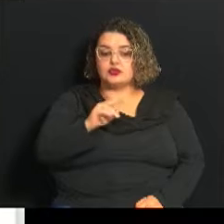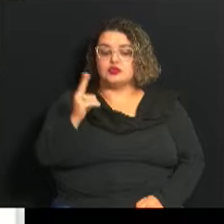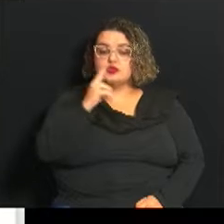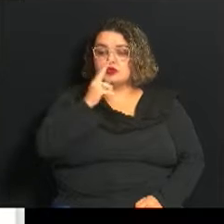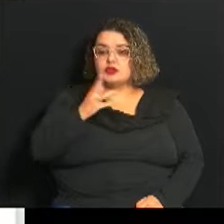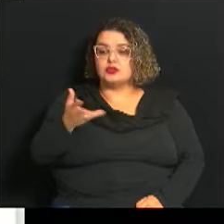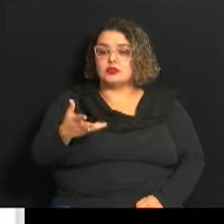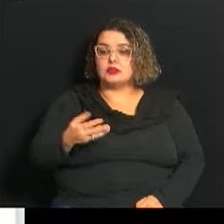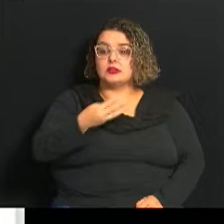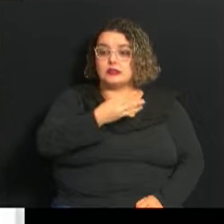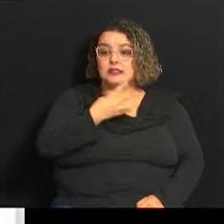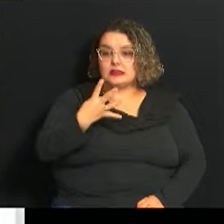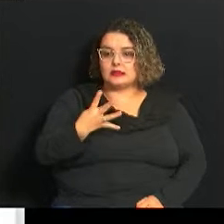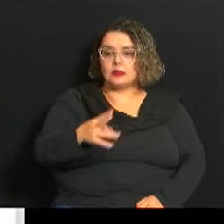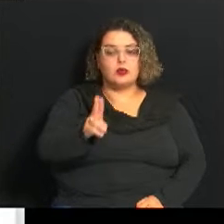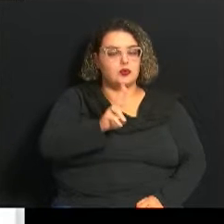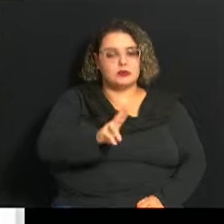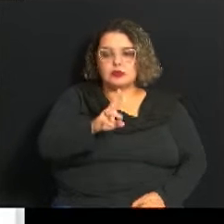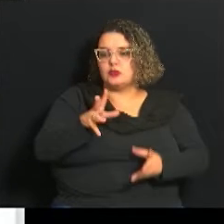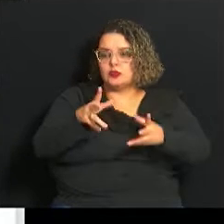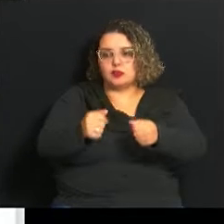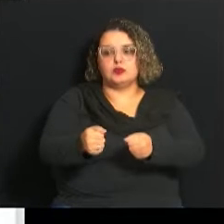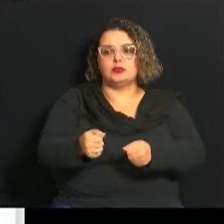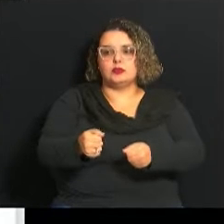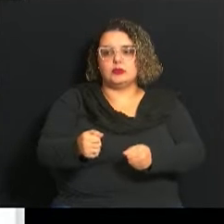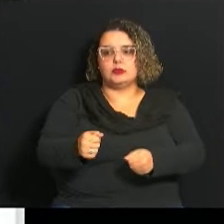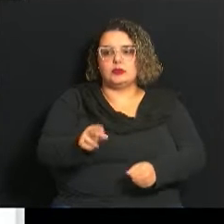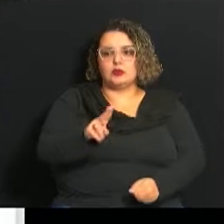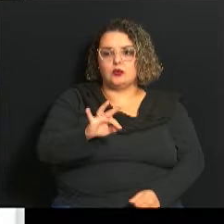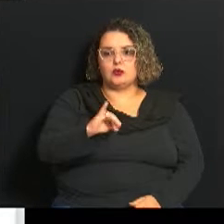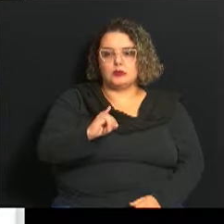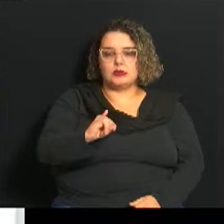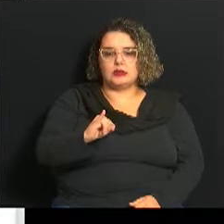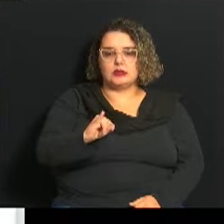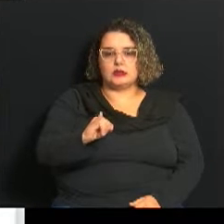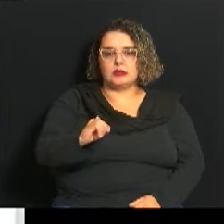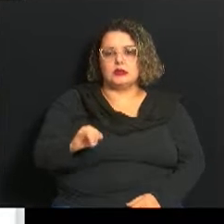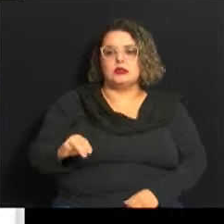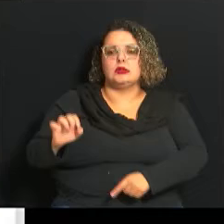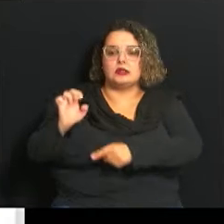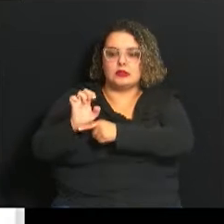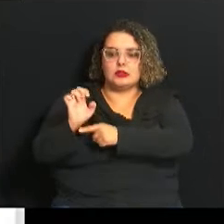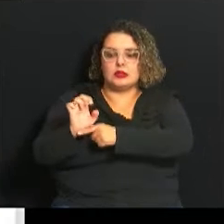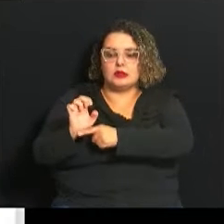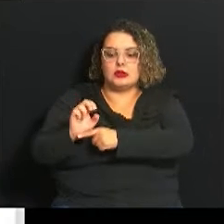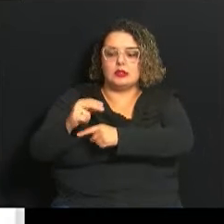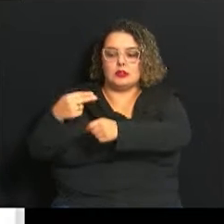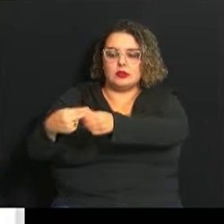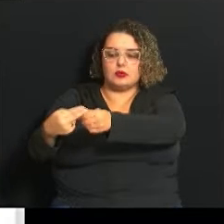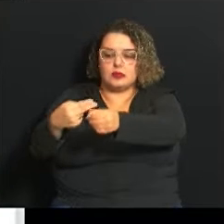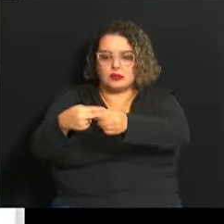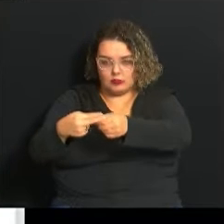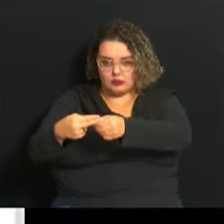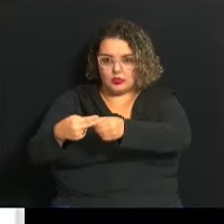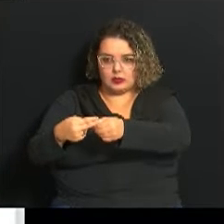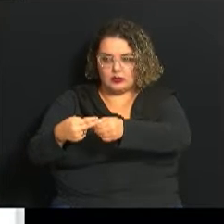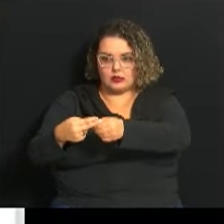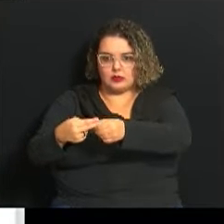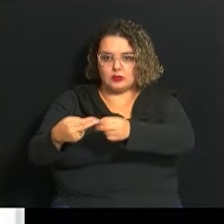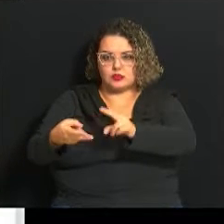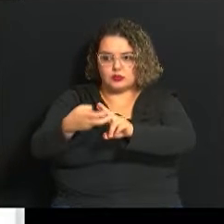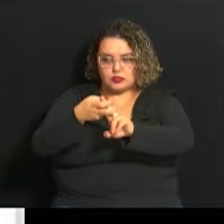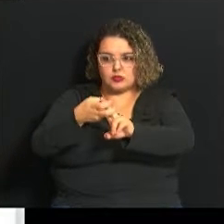34 leitos, todos ocupados. Na UTI infantil estadual, que é no HC da Unicamp, nós tínhamos 19